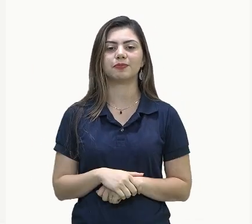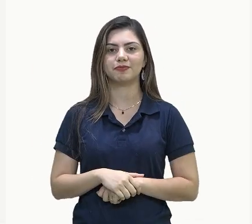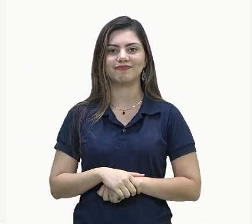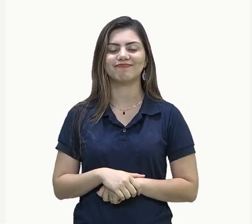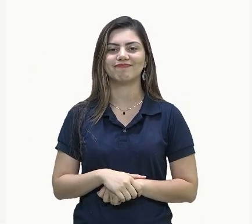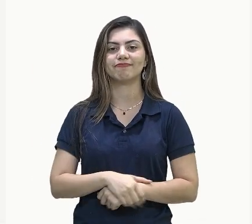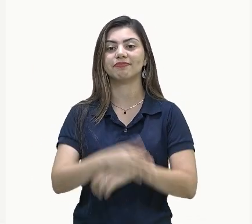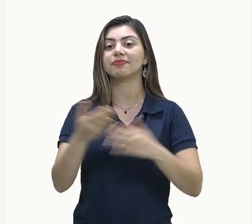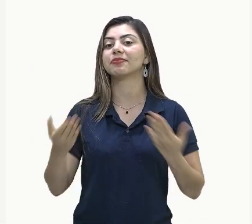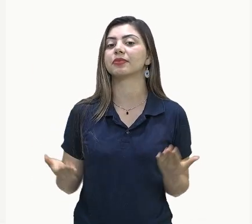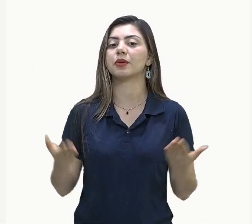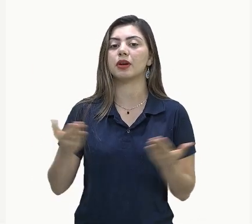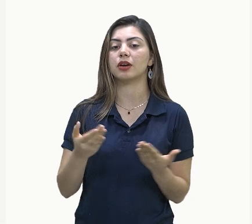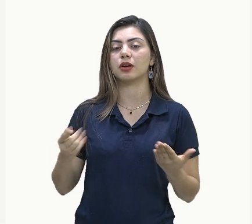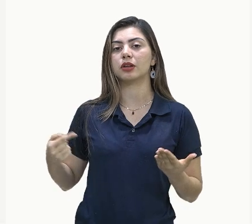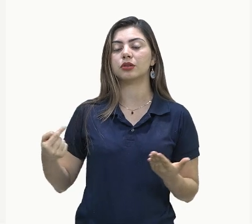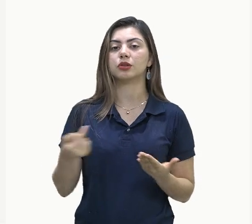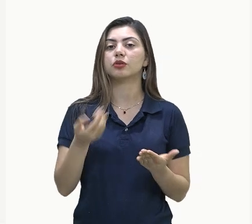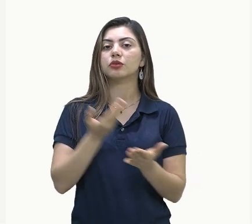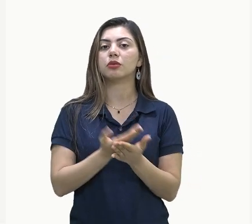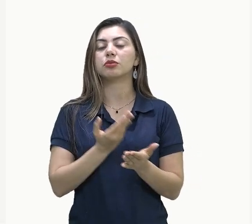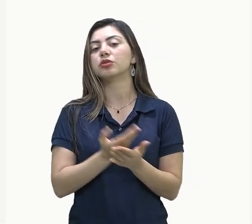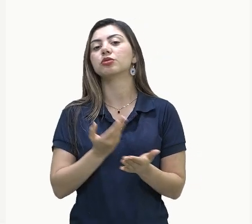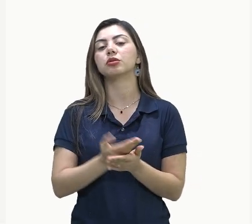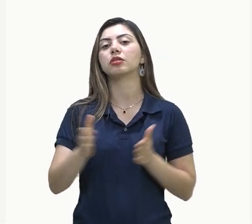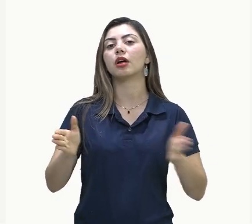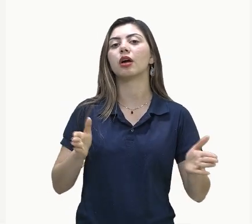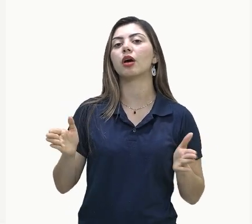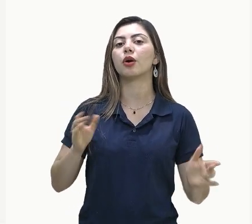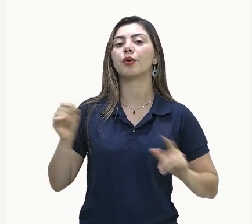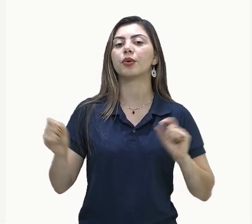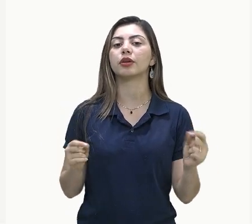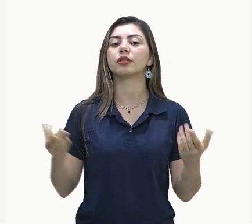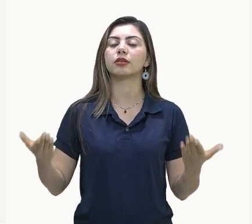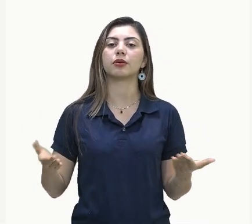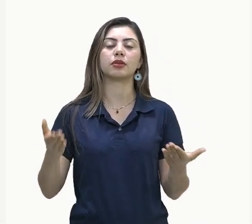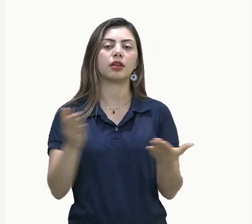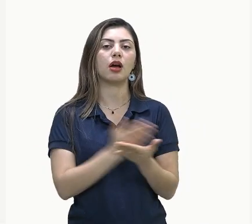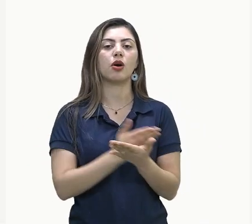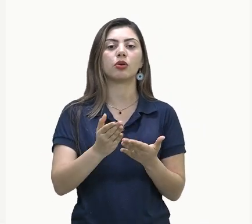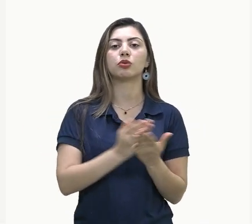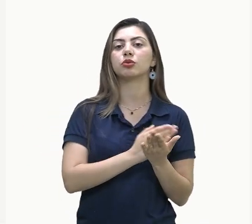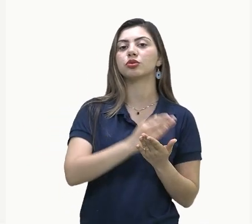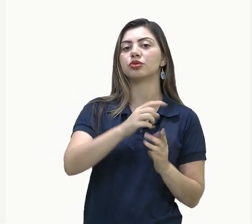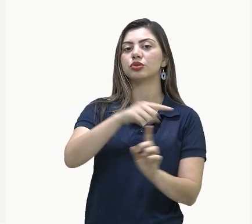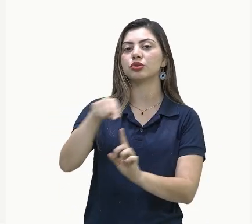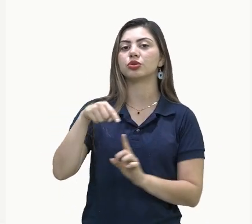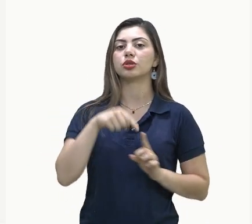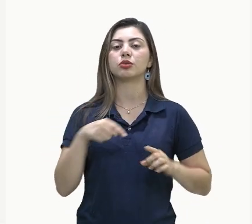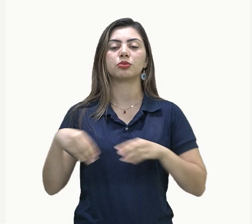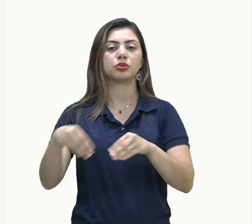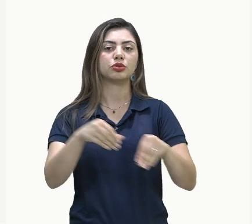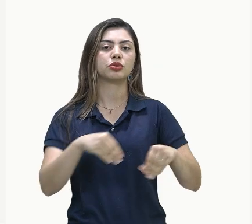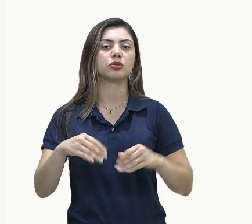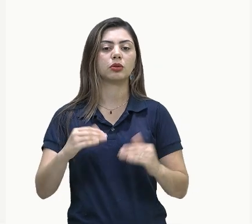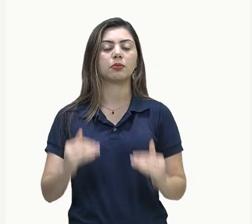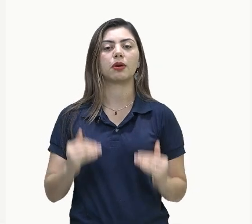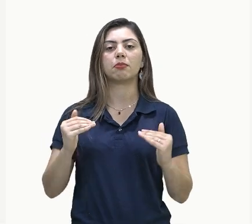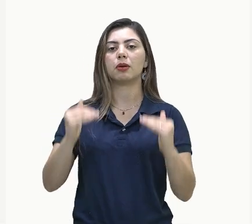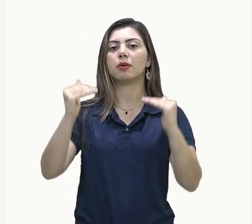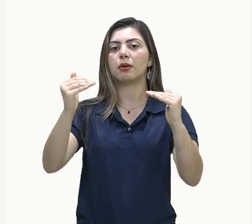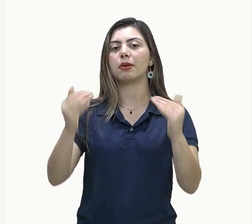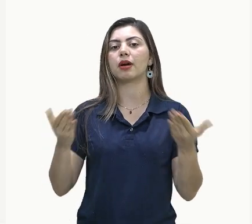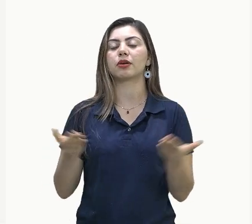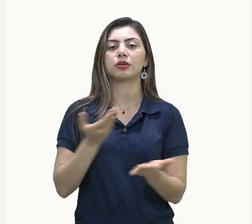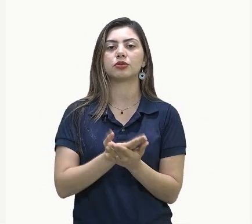eu tenho aqui para tratar com vocês nesse momento algumas classes de solo que nós vamos verificar. Então,